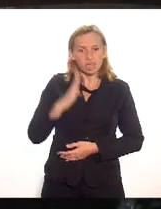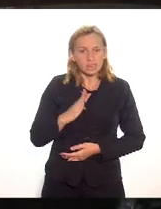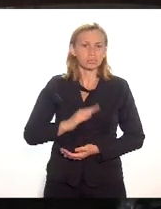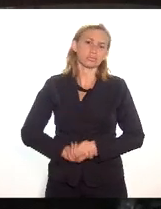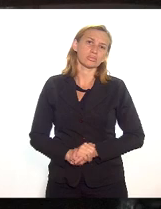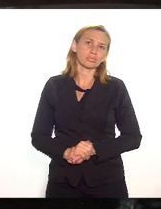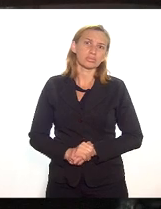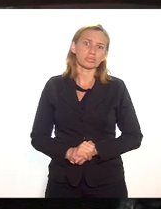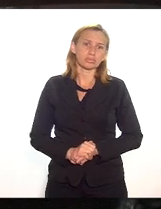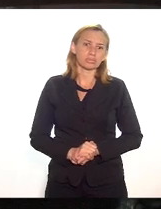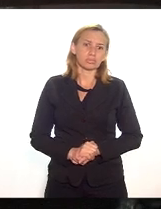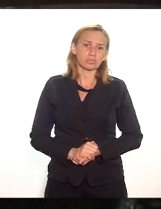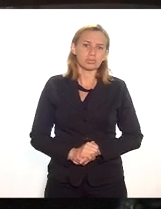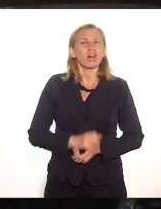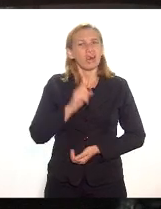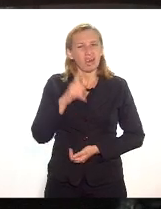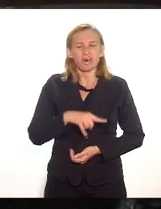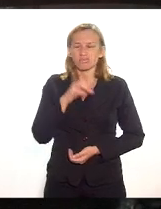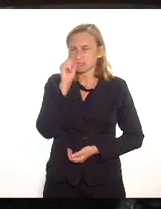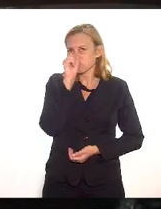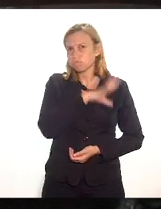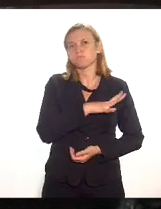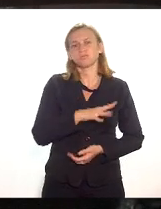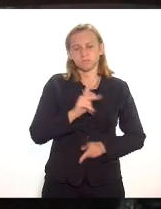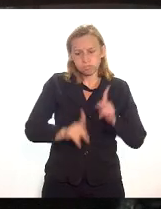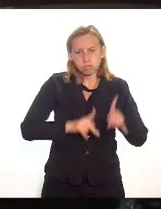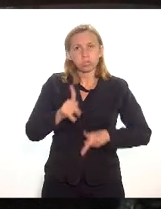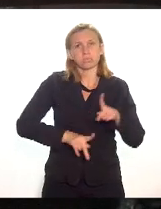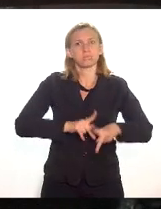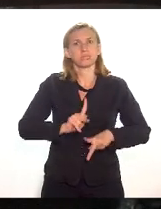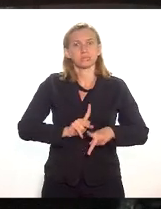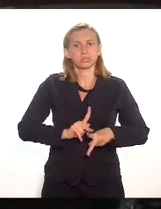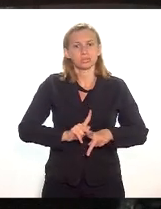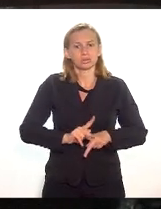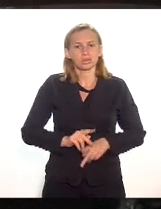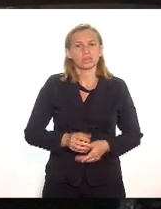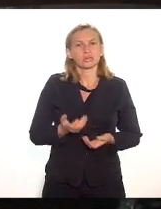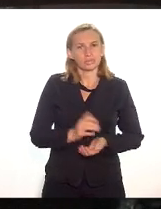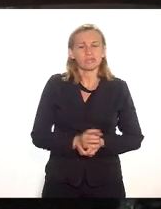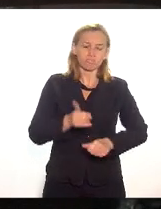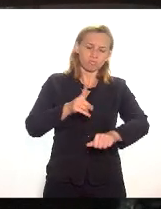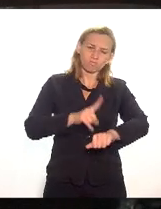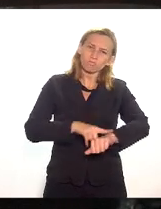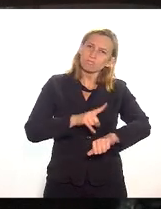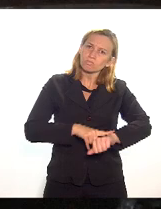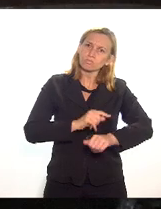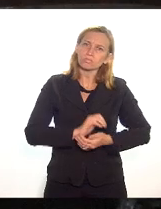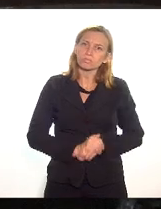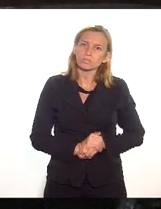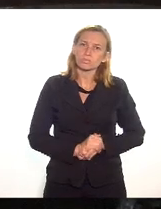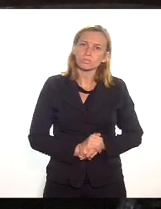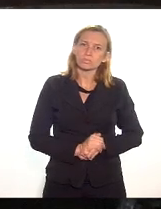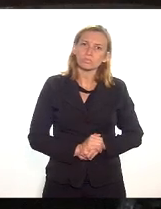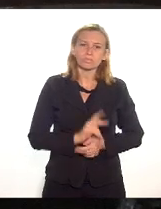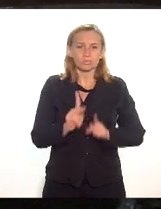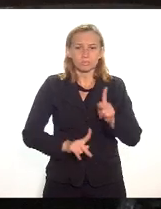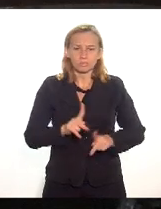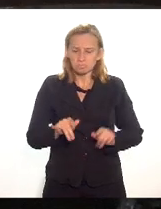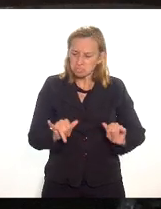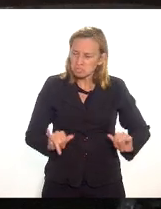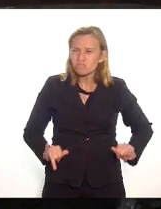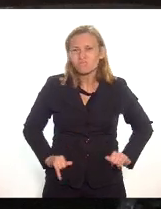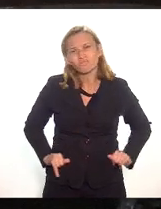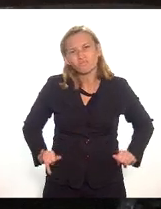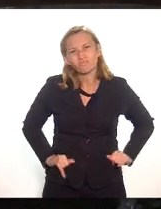É um escárnio com a população querer, nesse momento em que a população